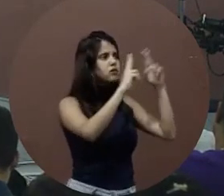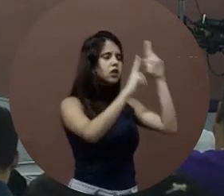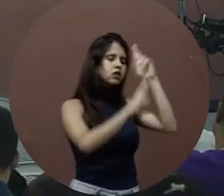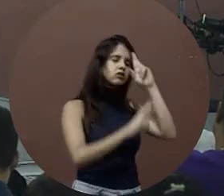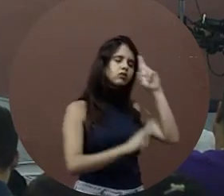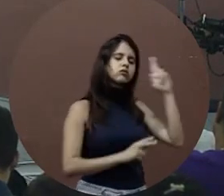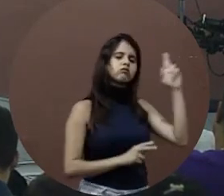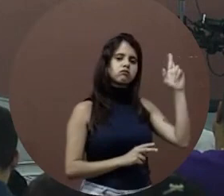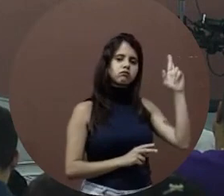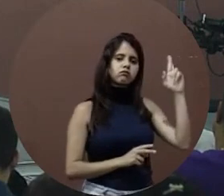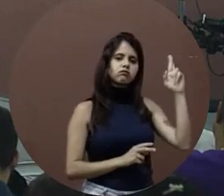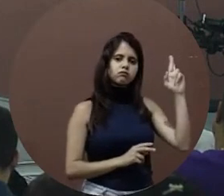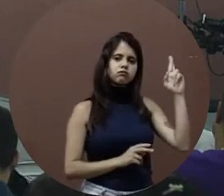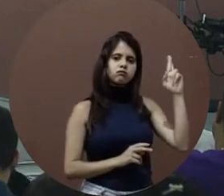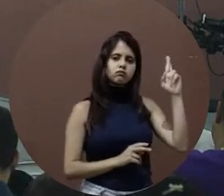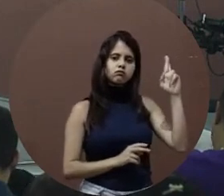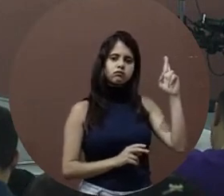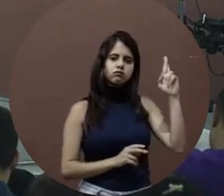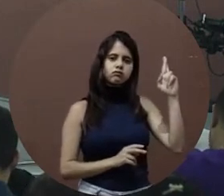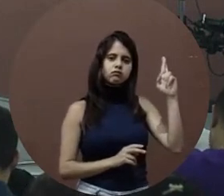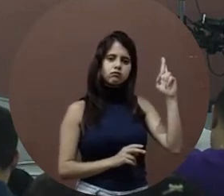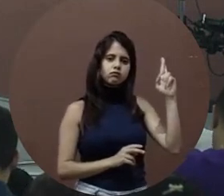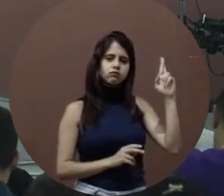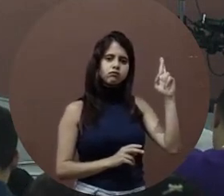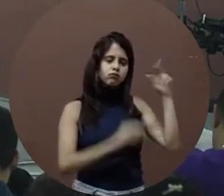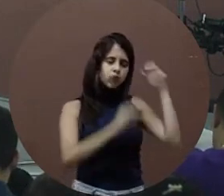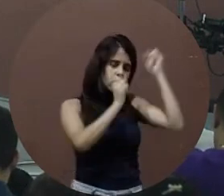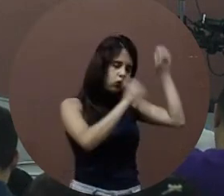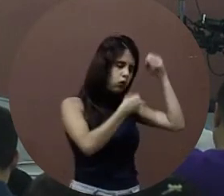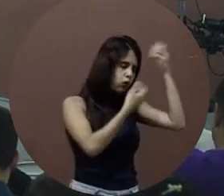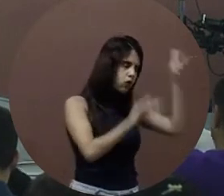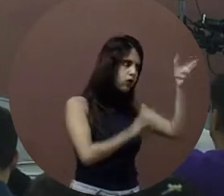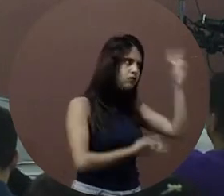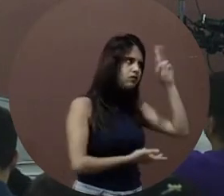Senhor. Tenha temor por aquele que é santo.